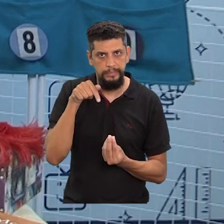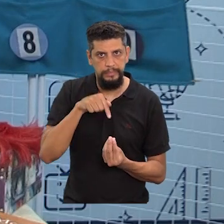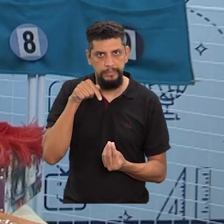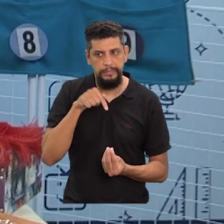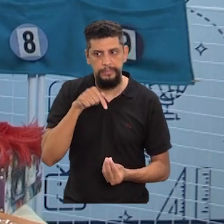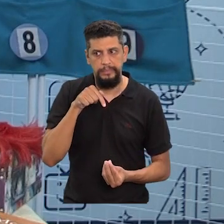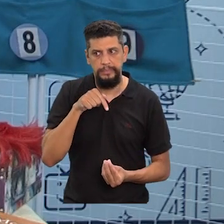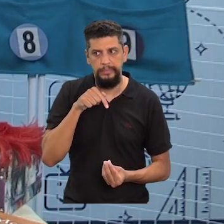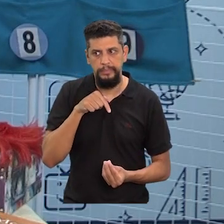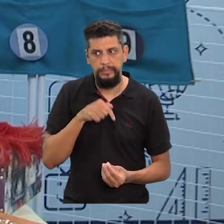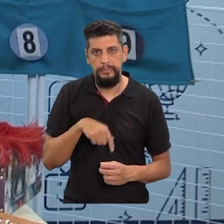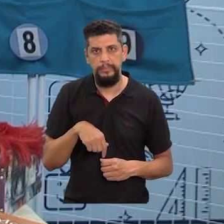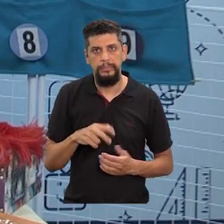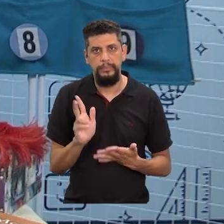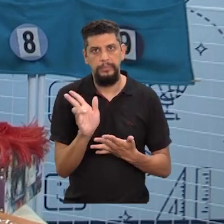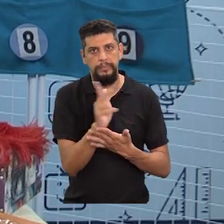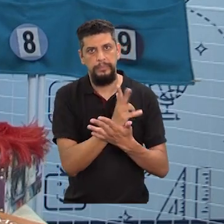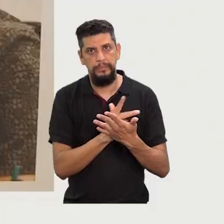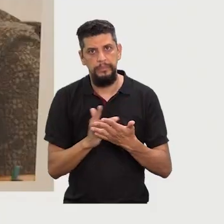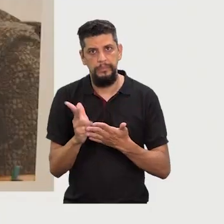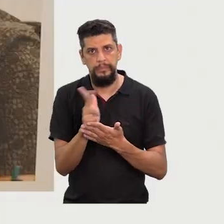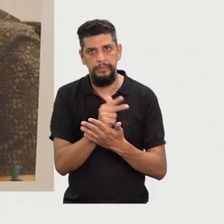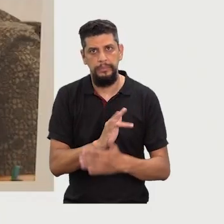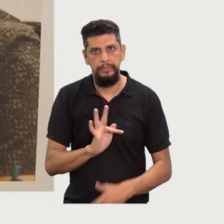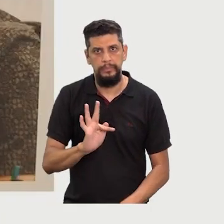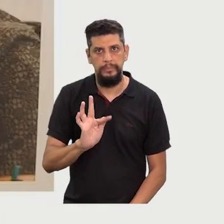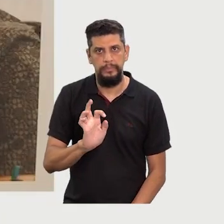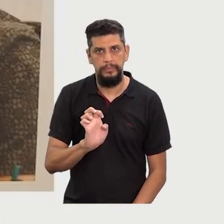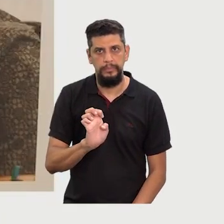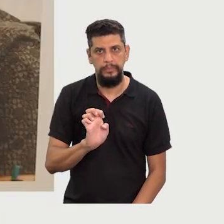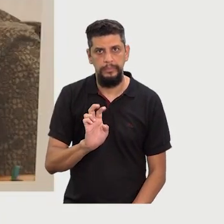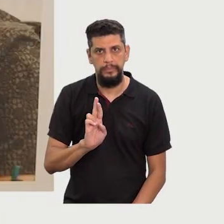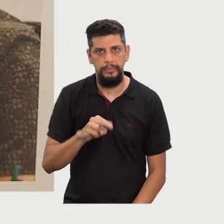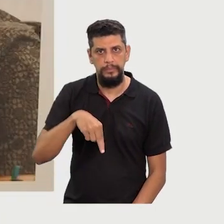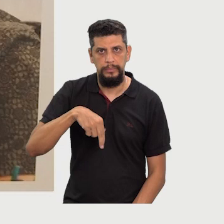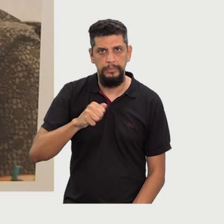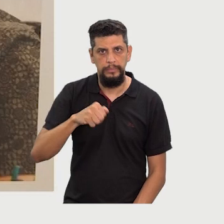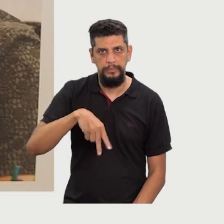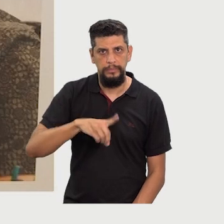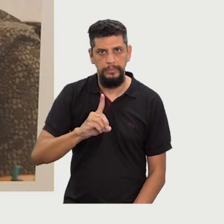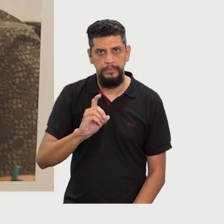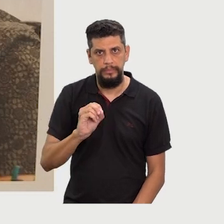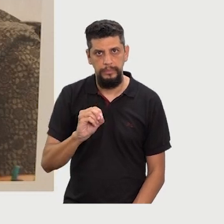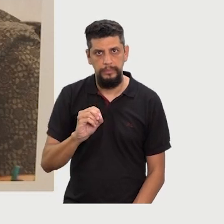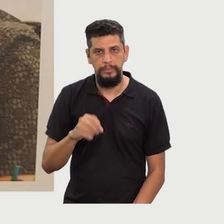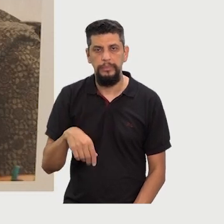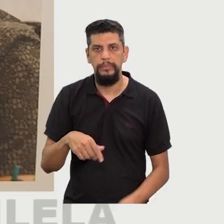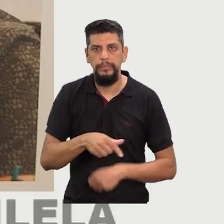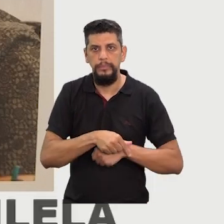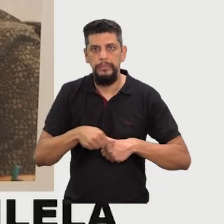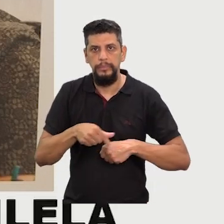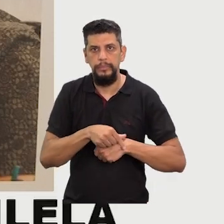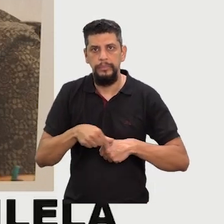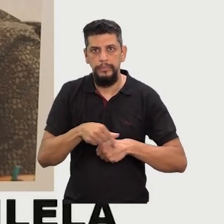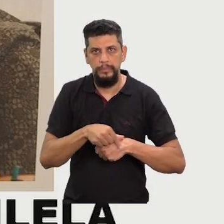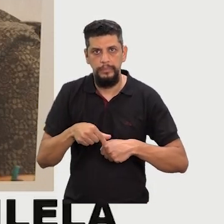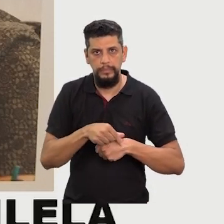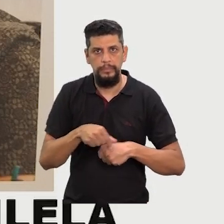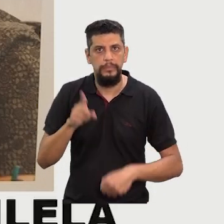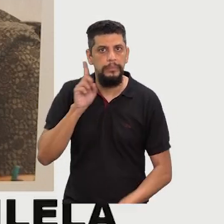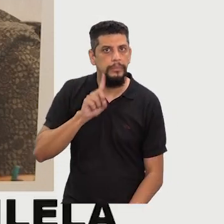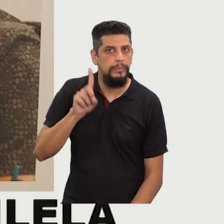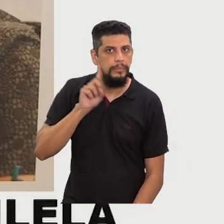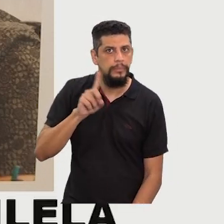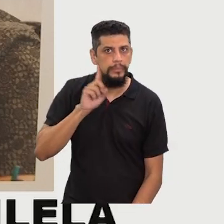obra, ela é do ilustrador Fernando Vilela e do autor Ilan Breman. Então, eles